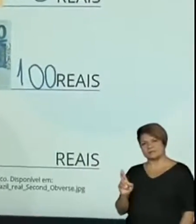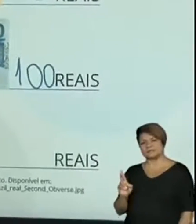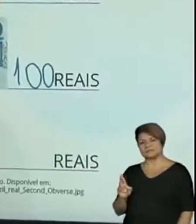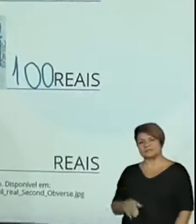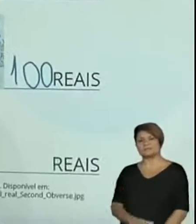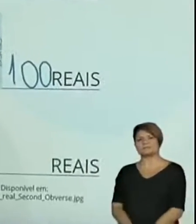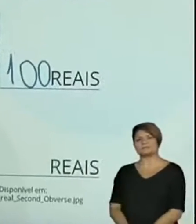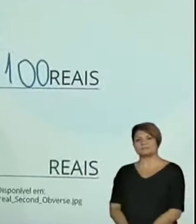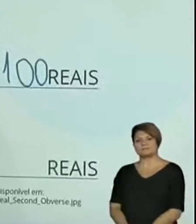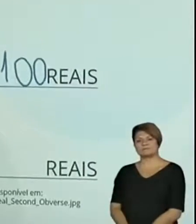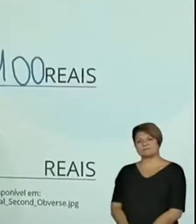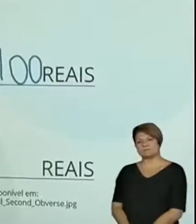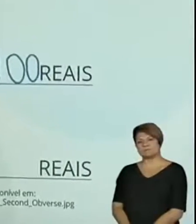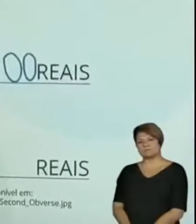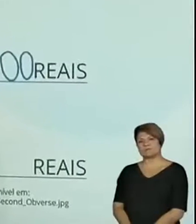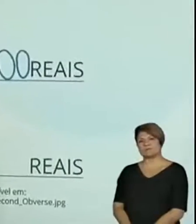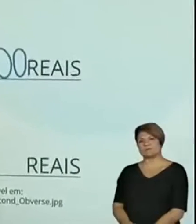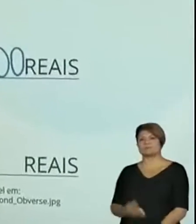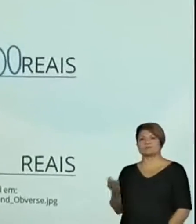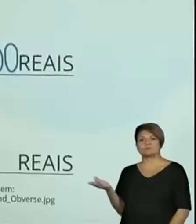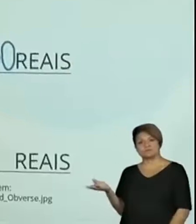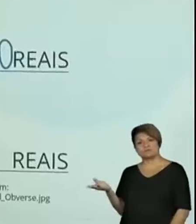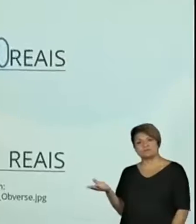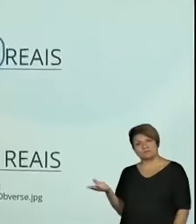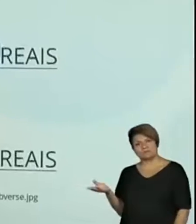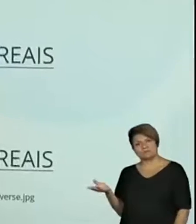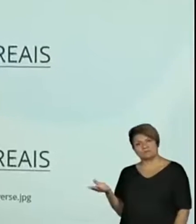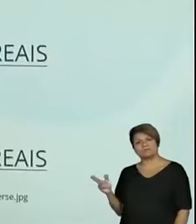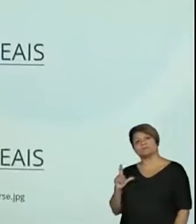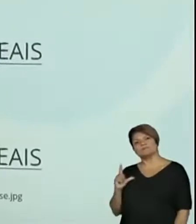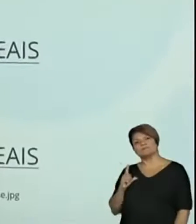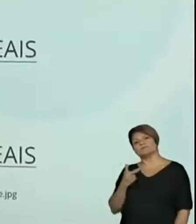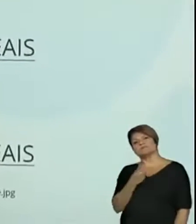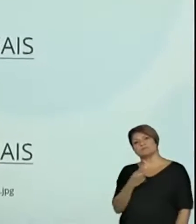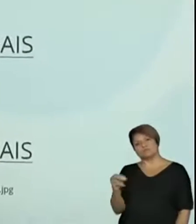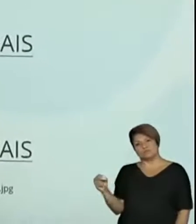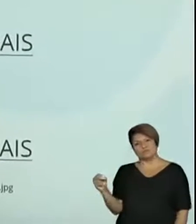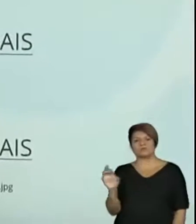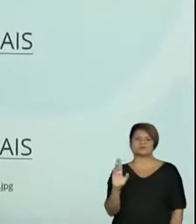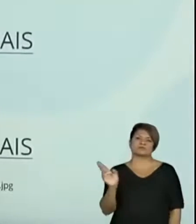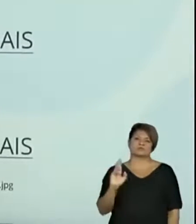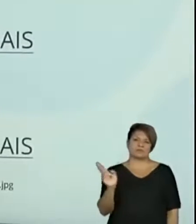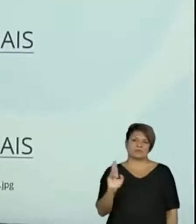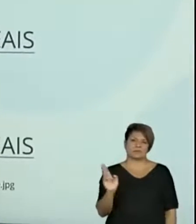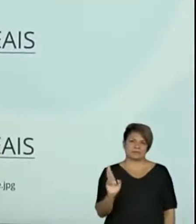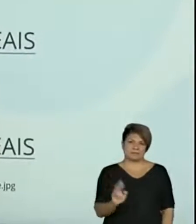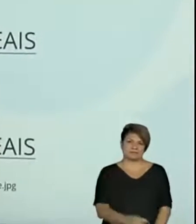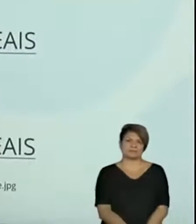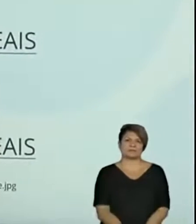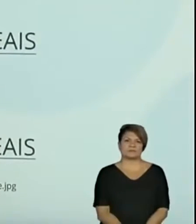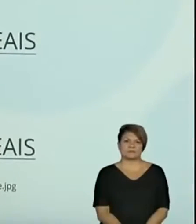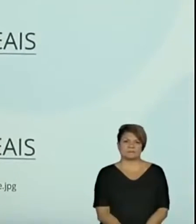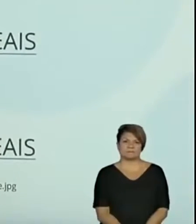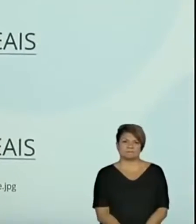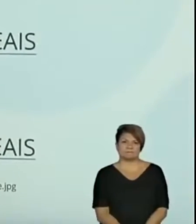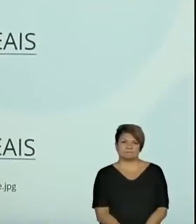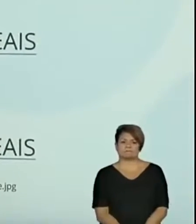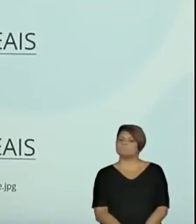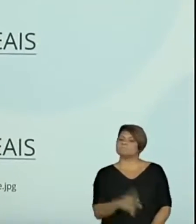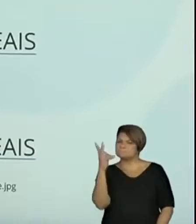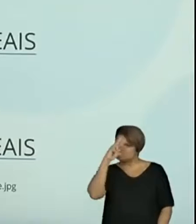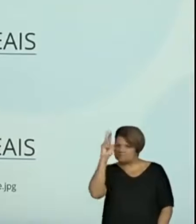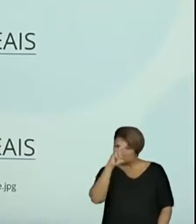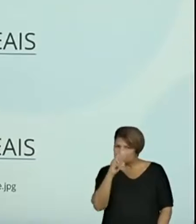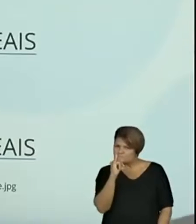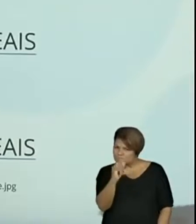tenho, novamente, aqui, e aqui a referência do 200. Lembra que a